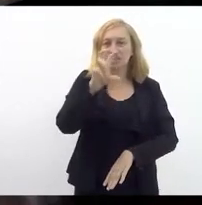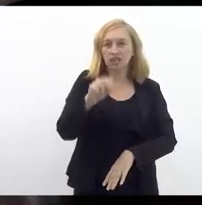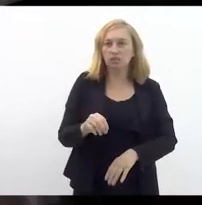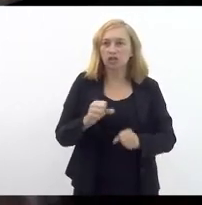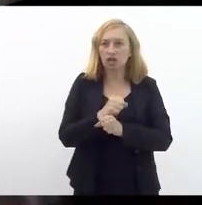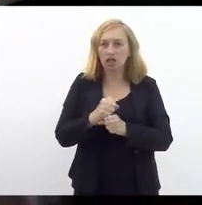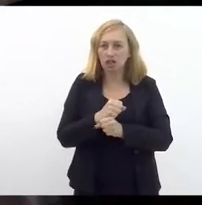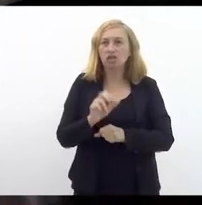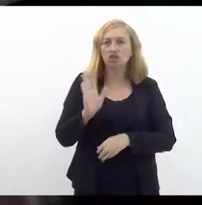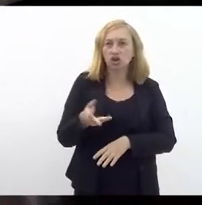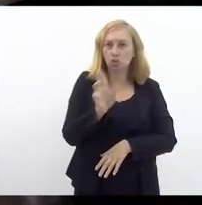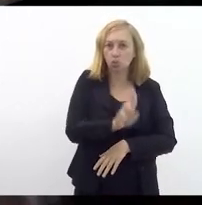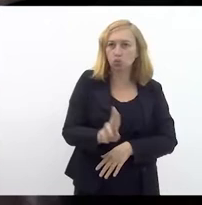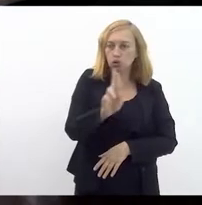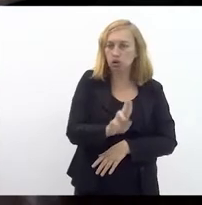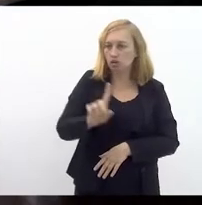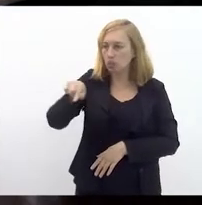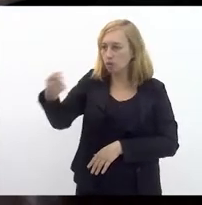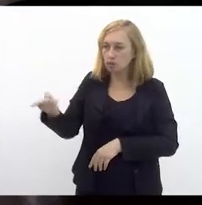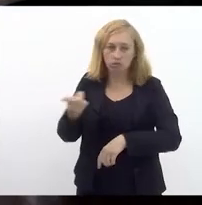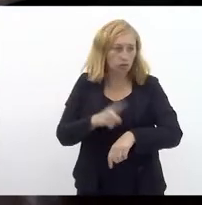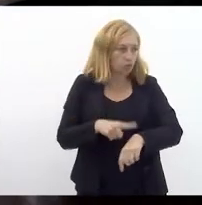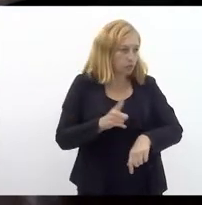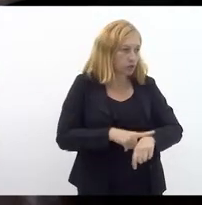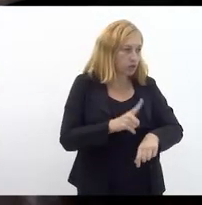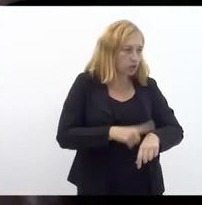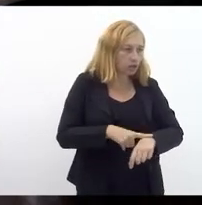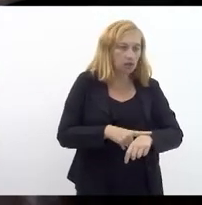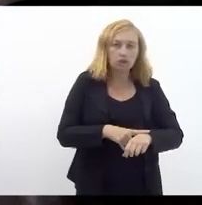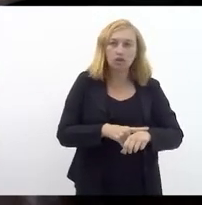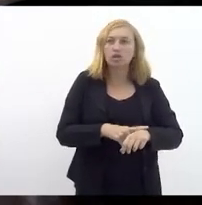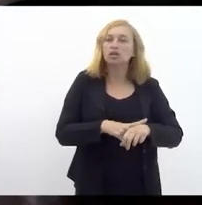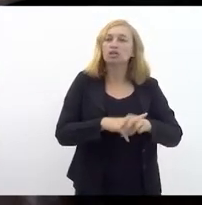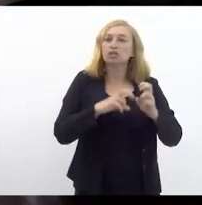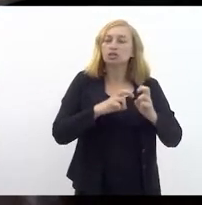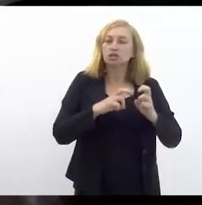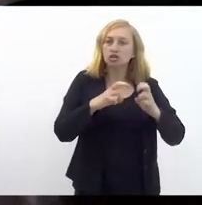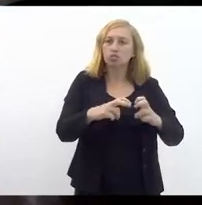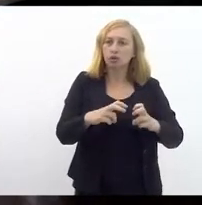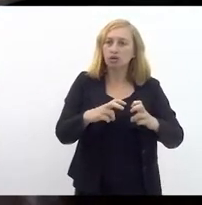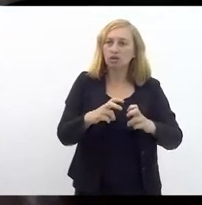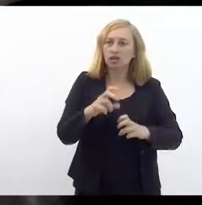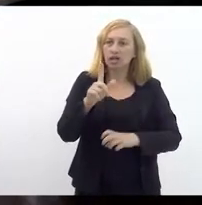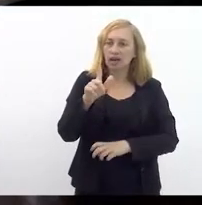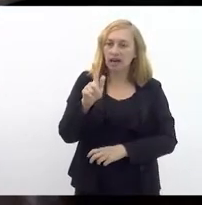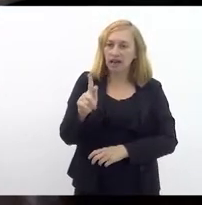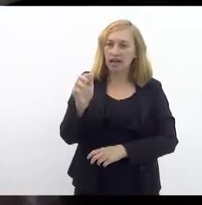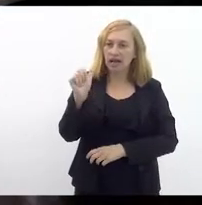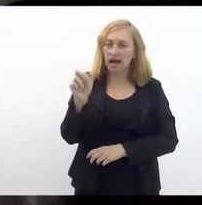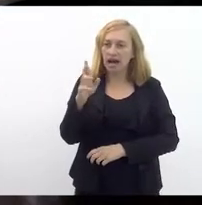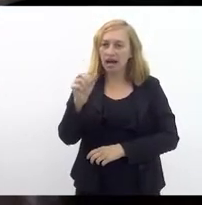já foi utilizado outrora tanto para o transporte de carga quanto de passageiros. Hoje